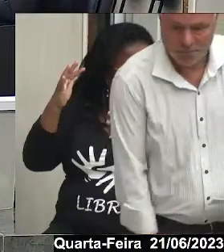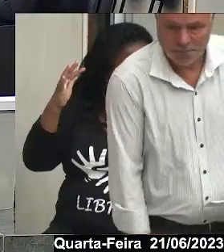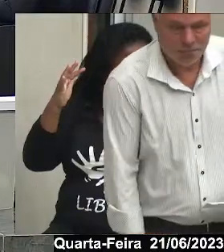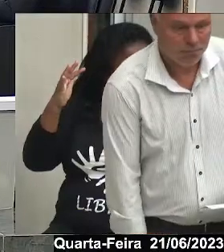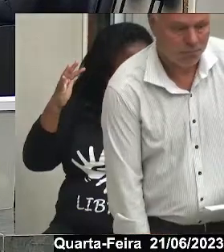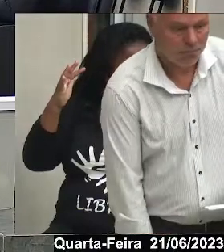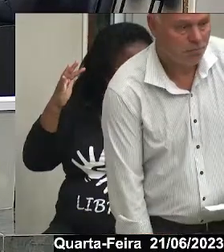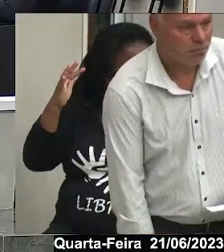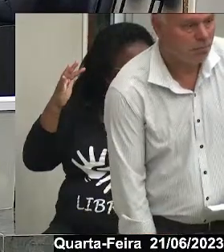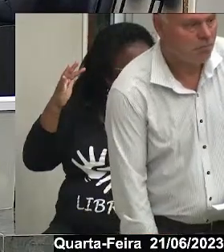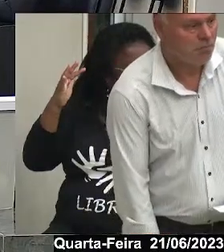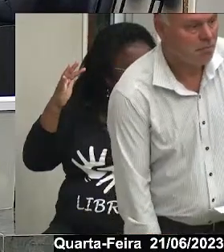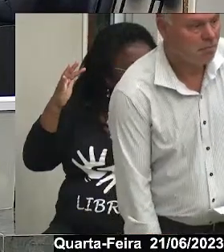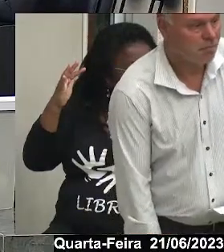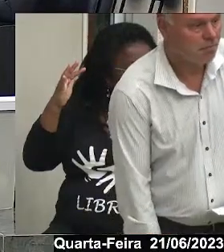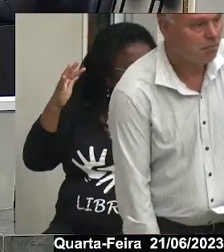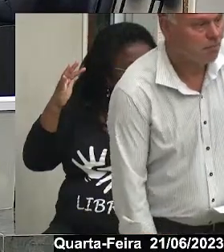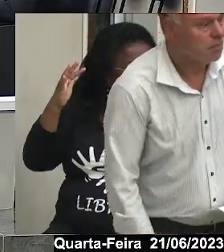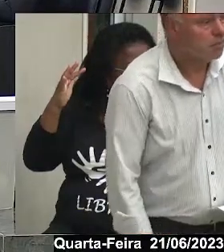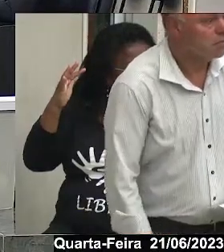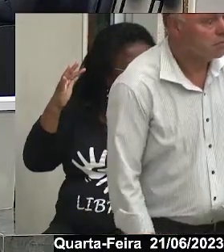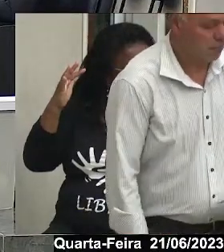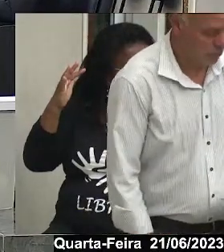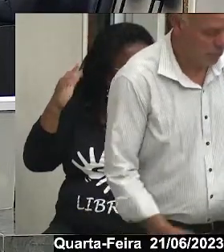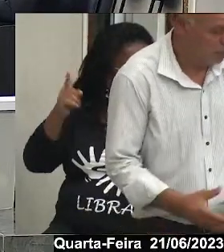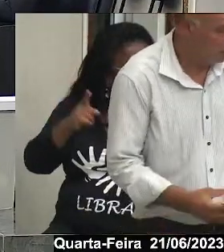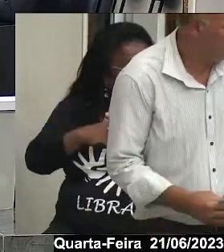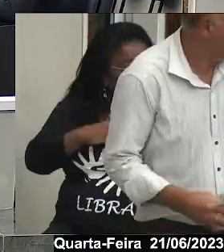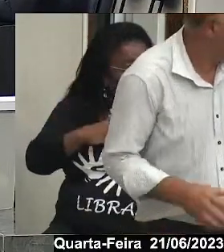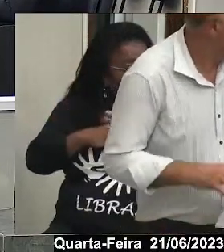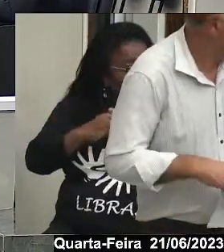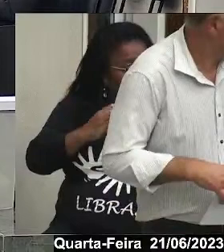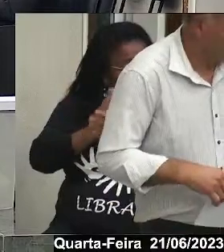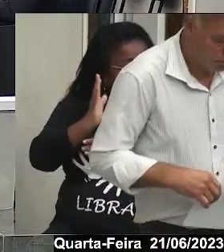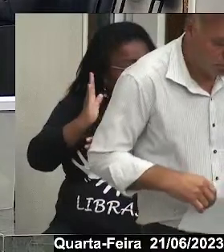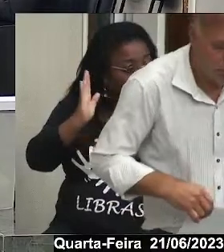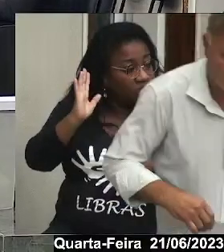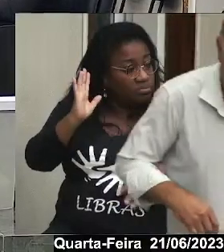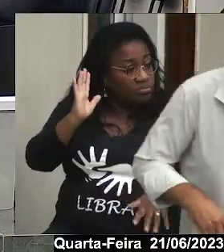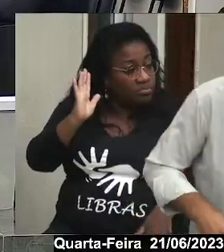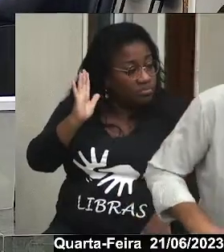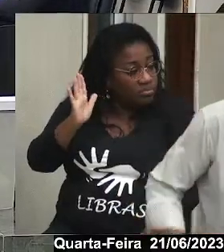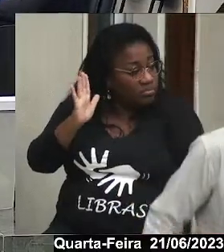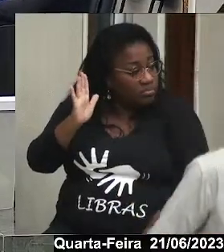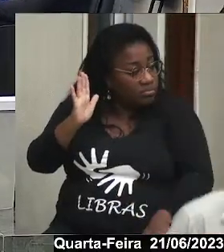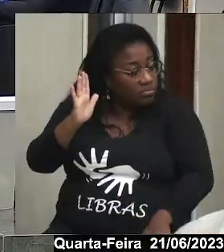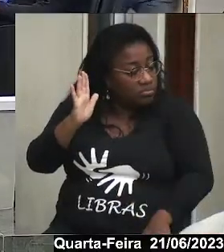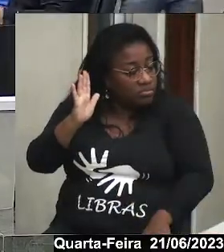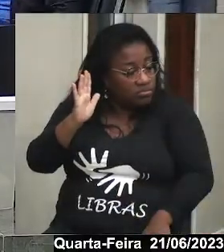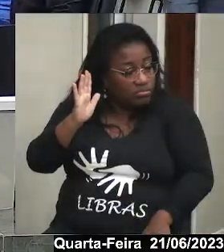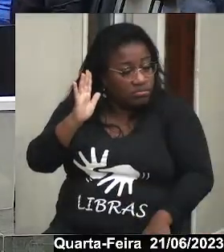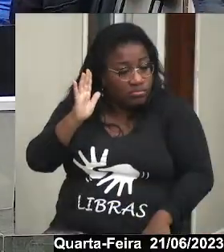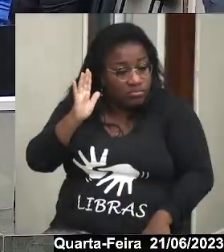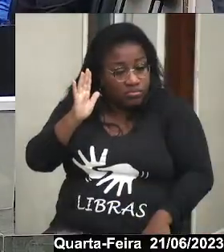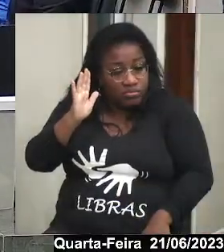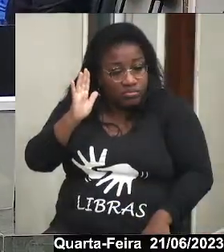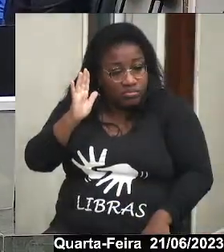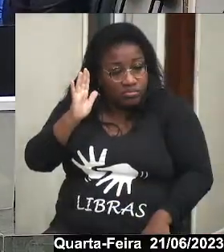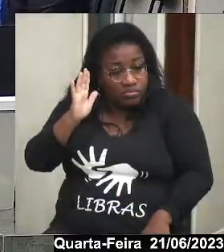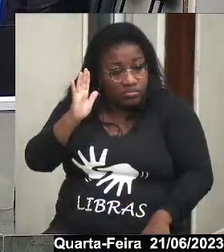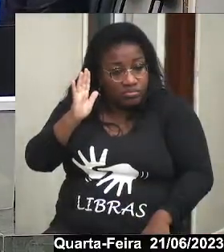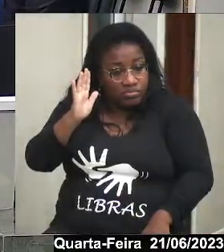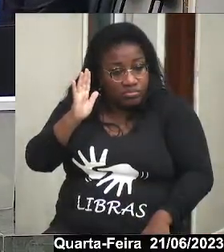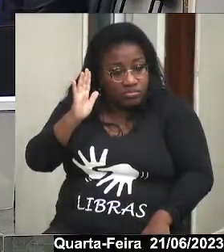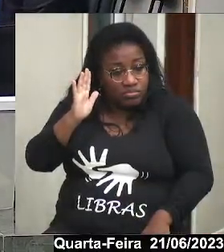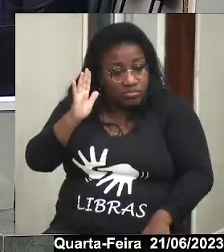da guarda. Presidente, eu quero votar a favor e eu quero a justificativa de voto. Vereador Gideão. O